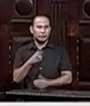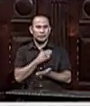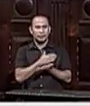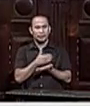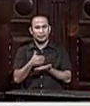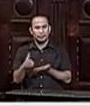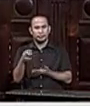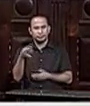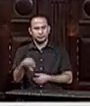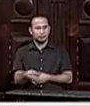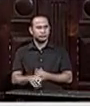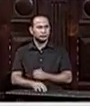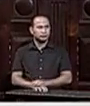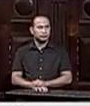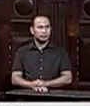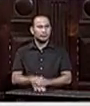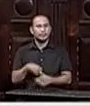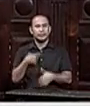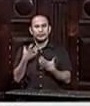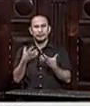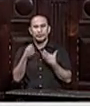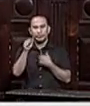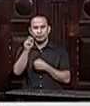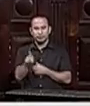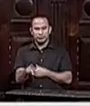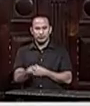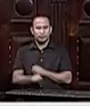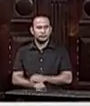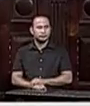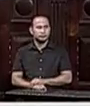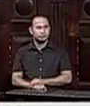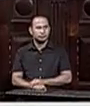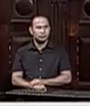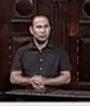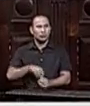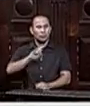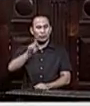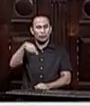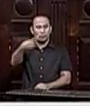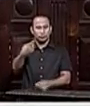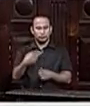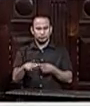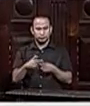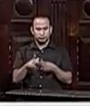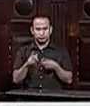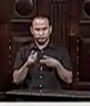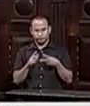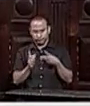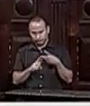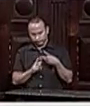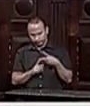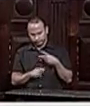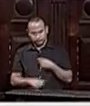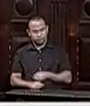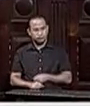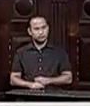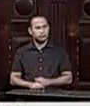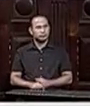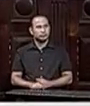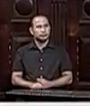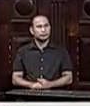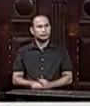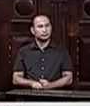regulamentar para requerer a aposentadoria. E um outro problema, ainda mais complexo, que